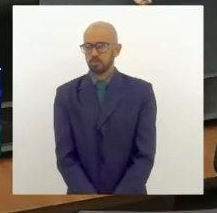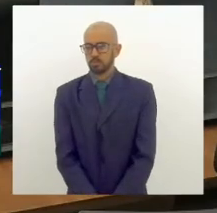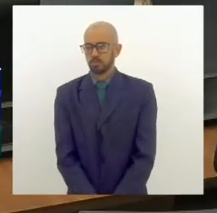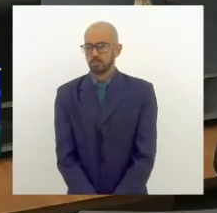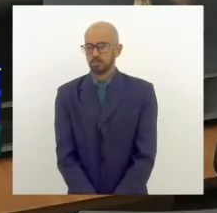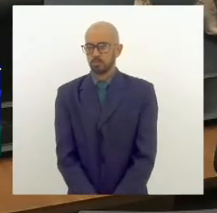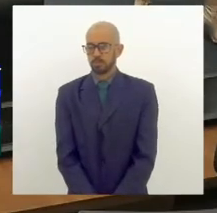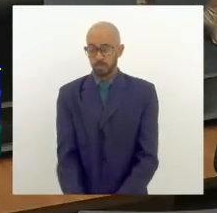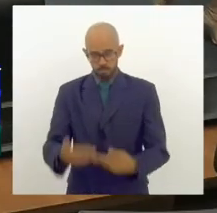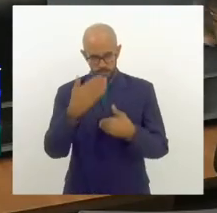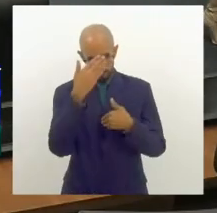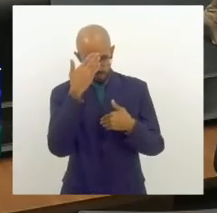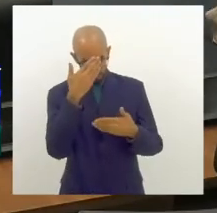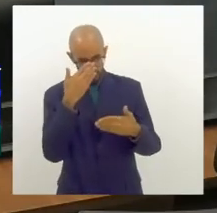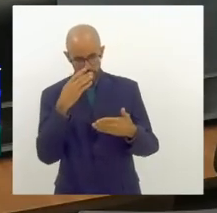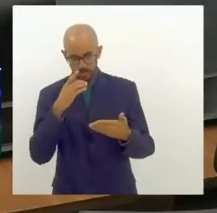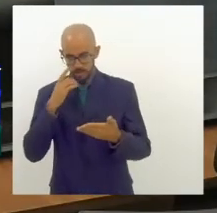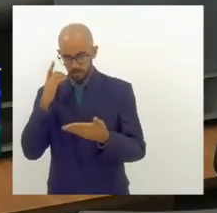Obrigada, deputada.